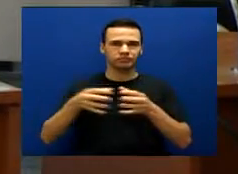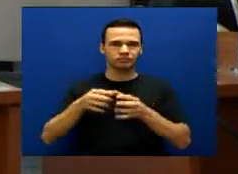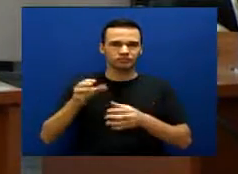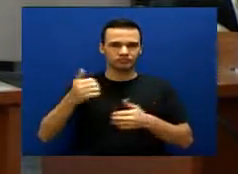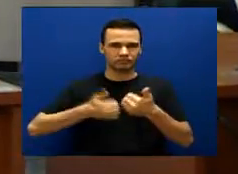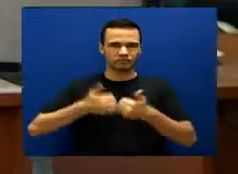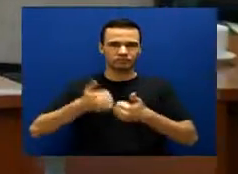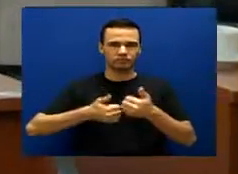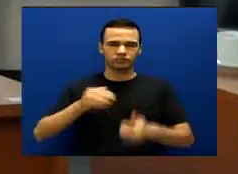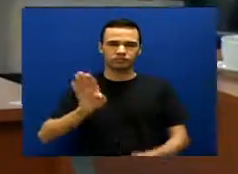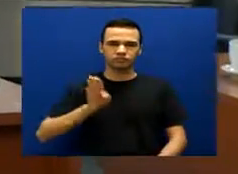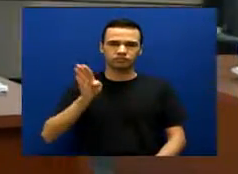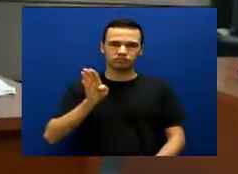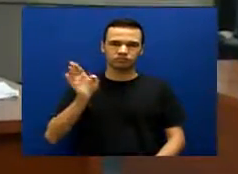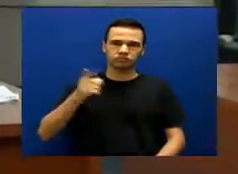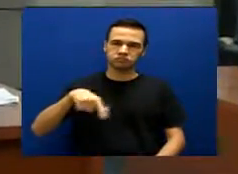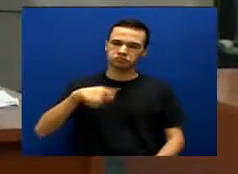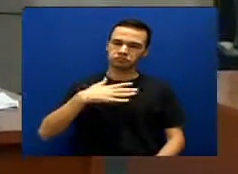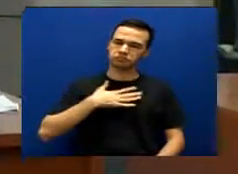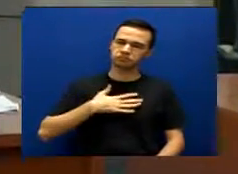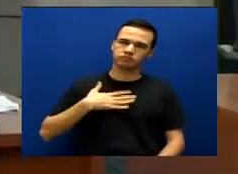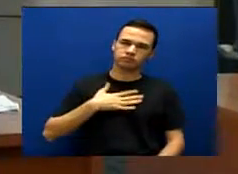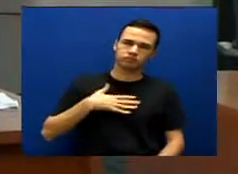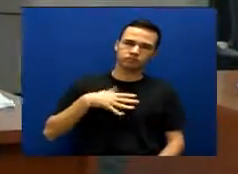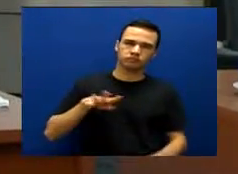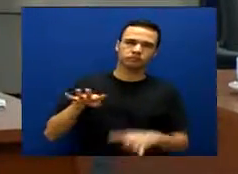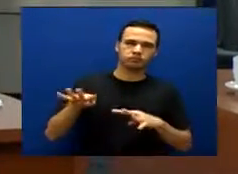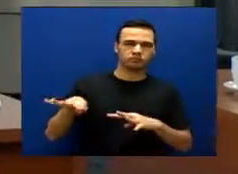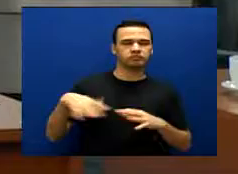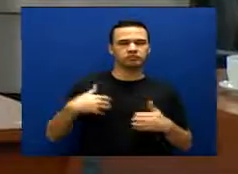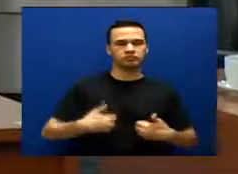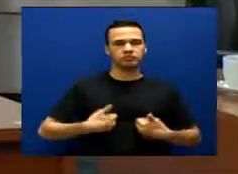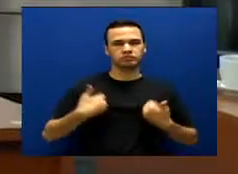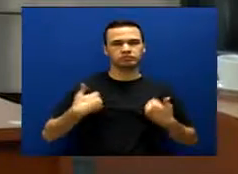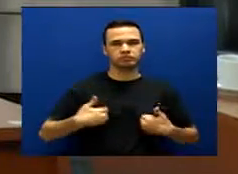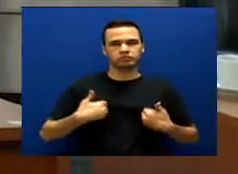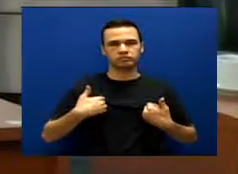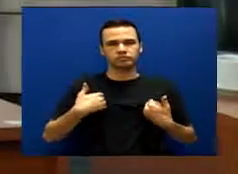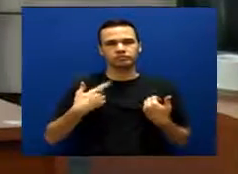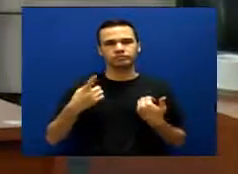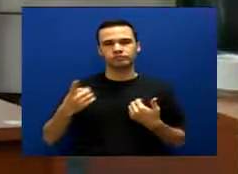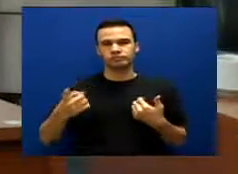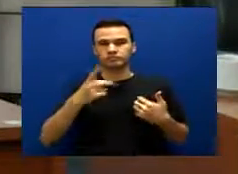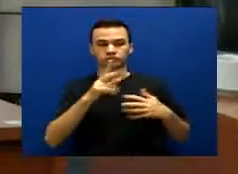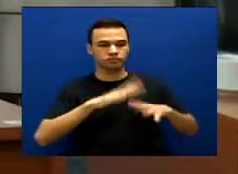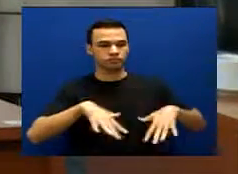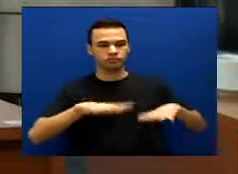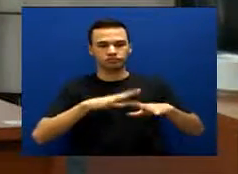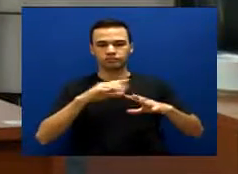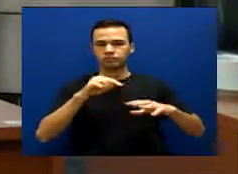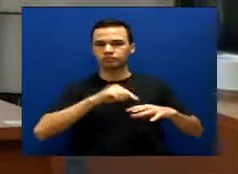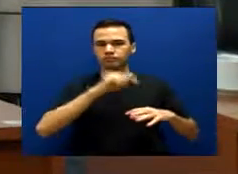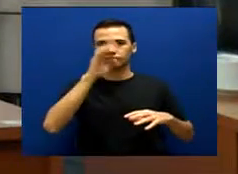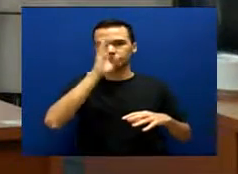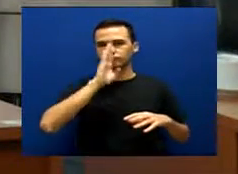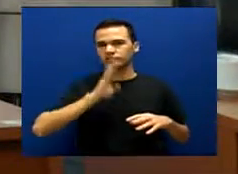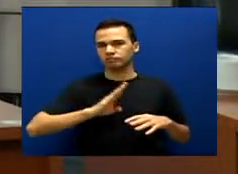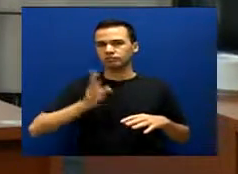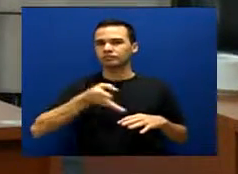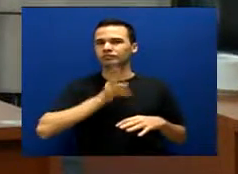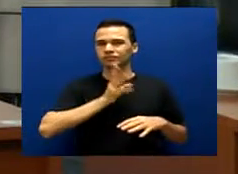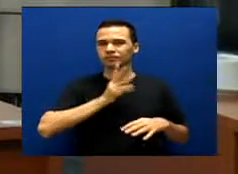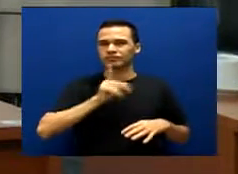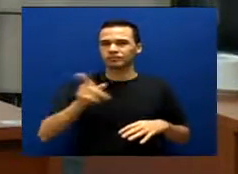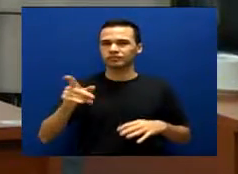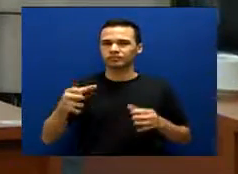um orgulho para a nossa cidade, que leva o nome da nossa cidade aos quatro cantos do nosso país.